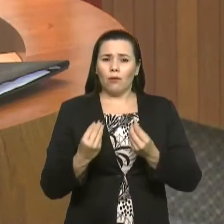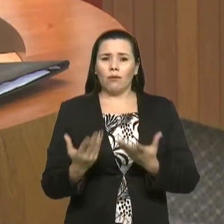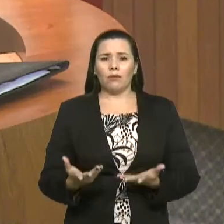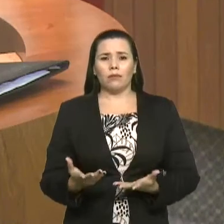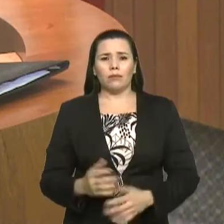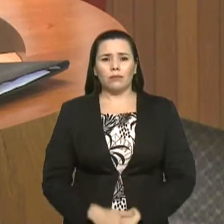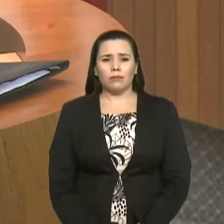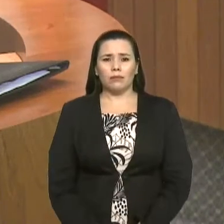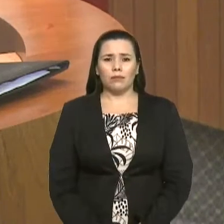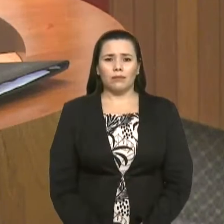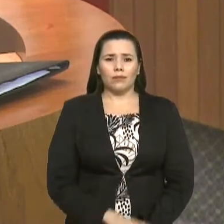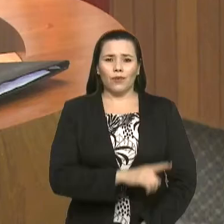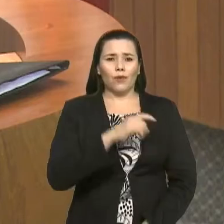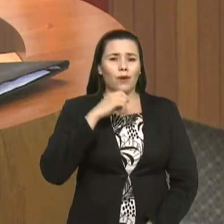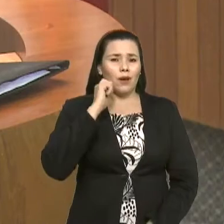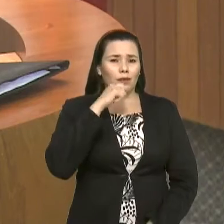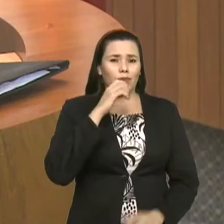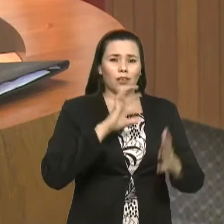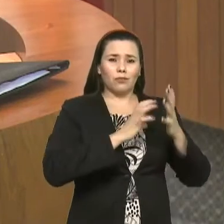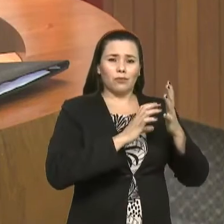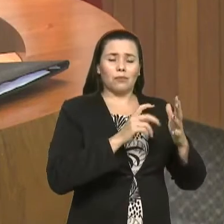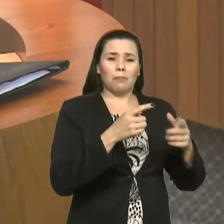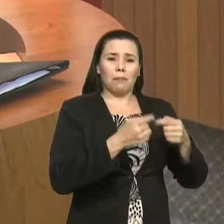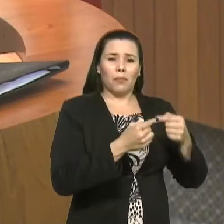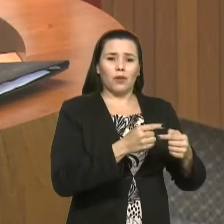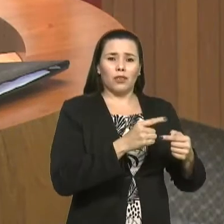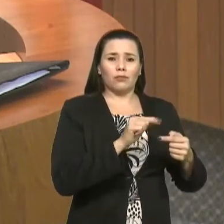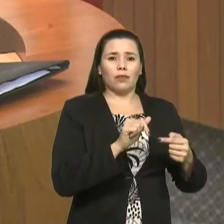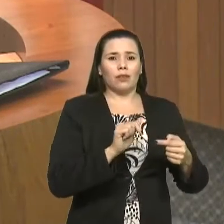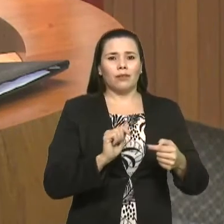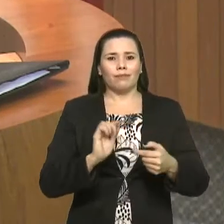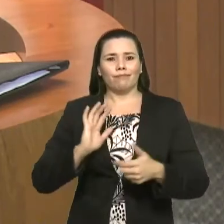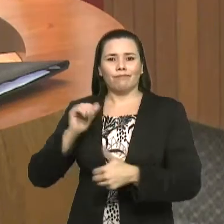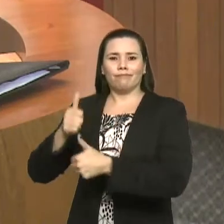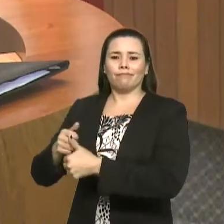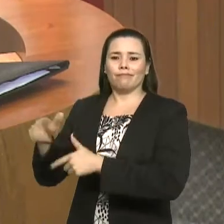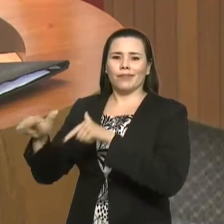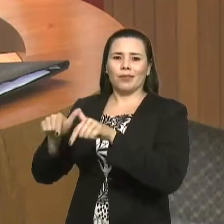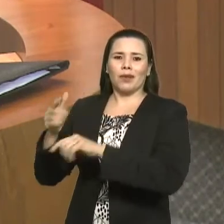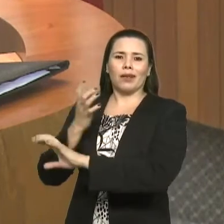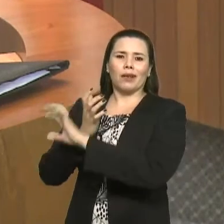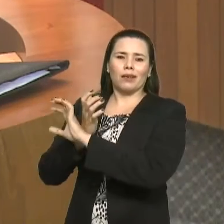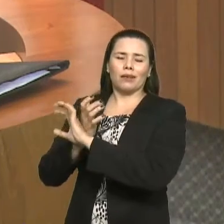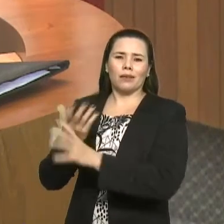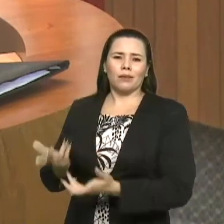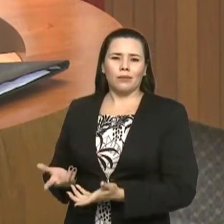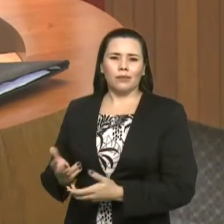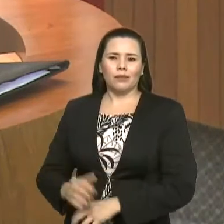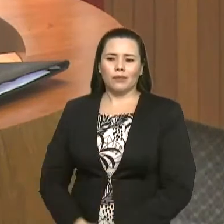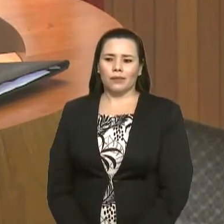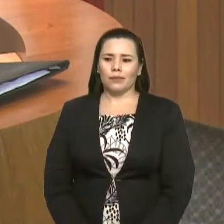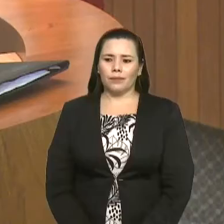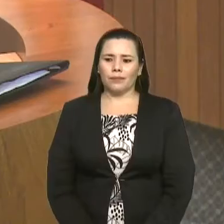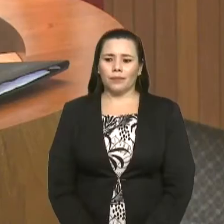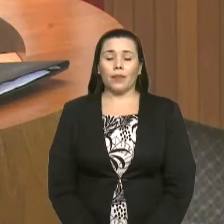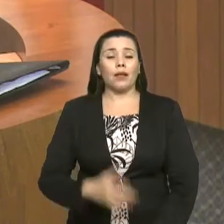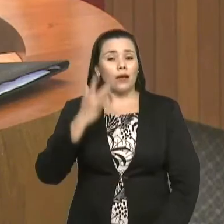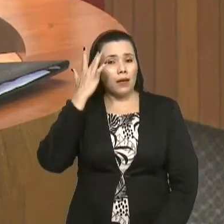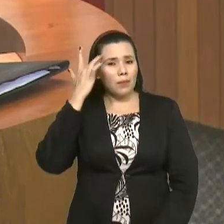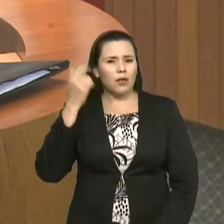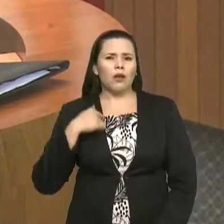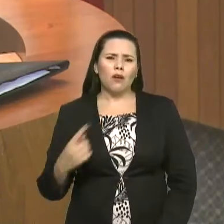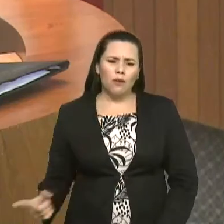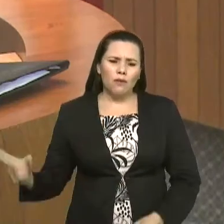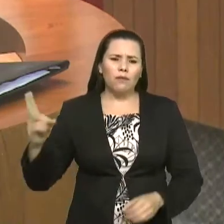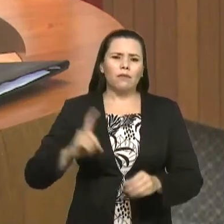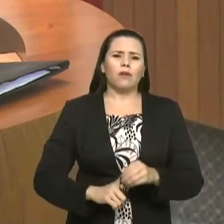Estamos com a relação de vários salários e super salários na Caema. A partir de amanhã eu vou voltar a denunciar novamente e vou